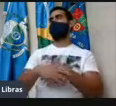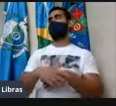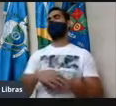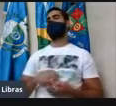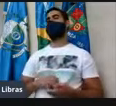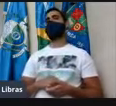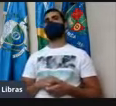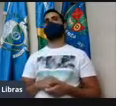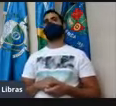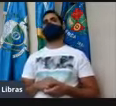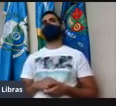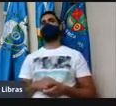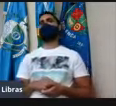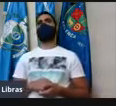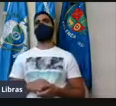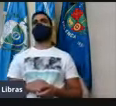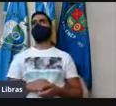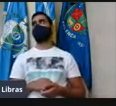Marquinho,